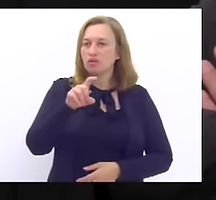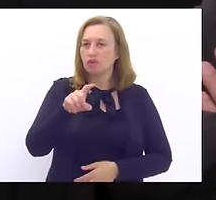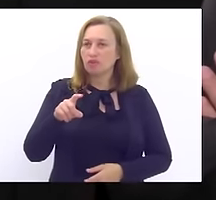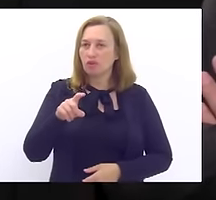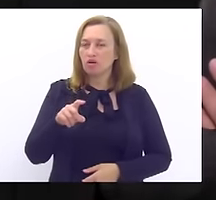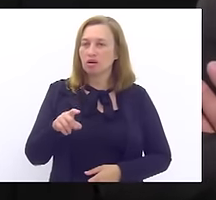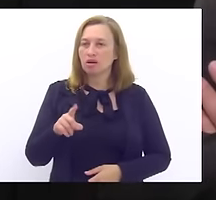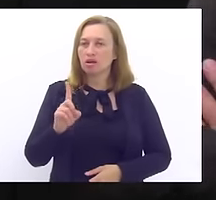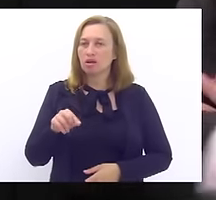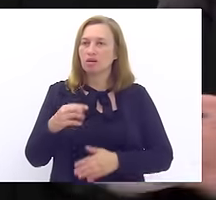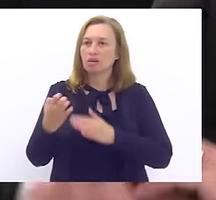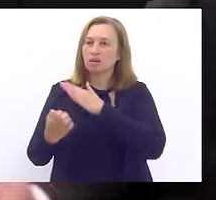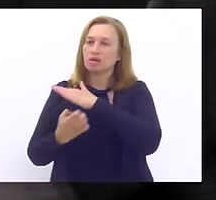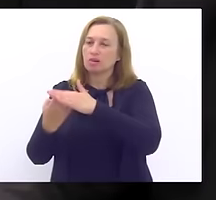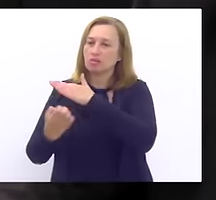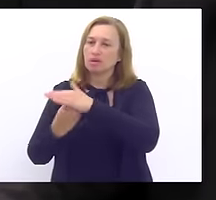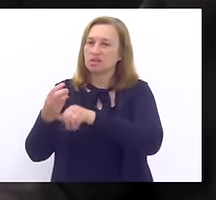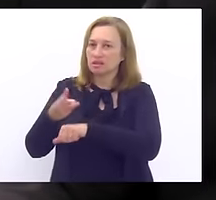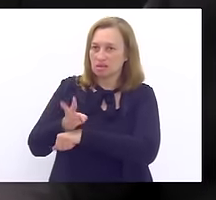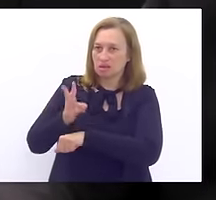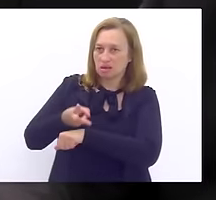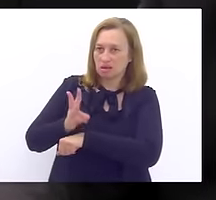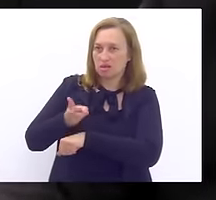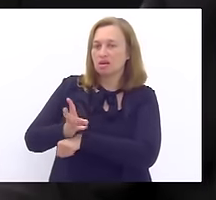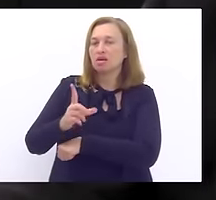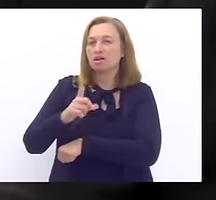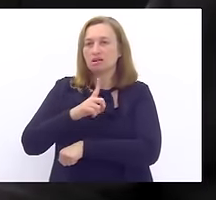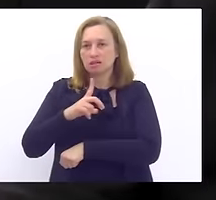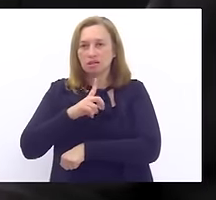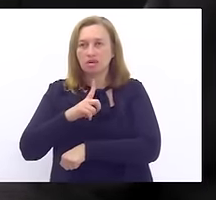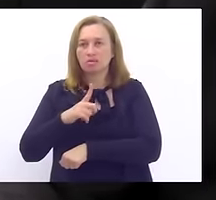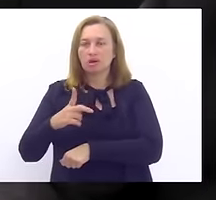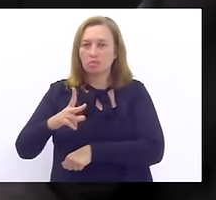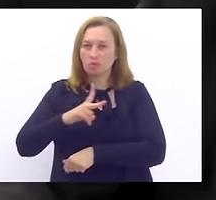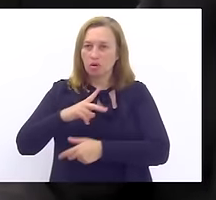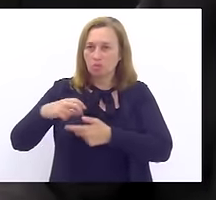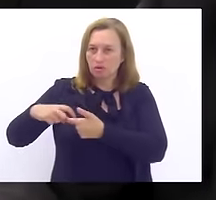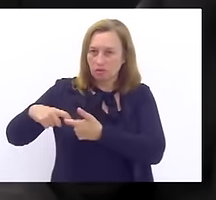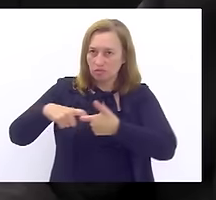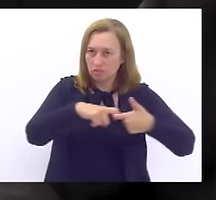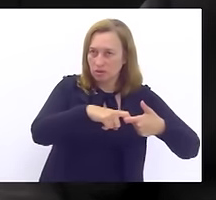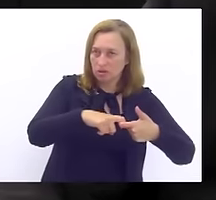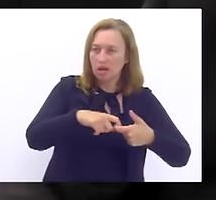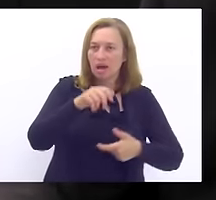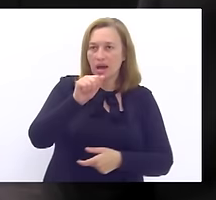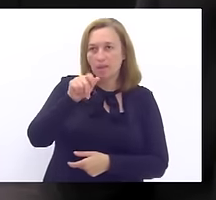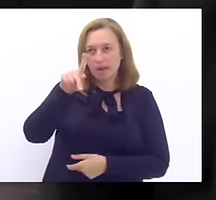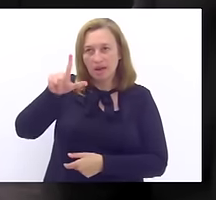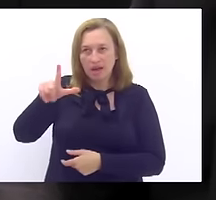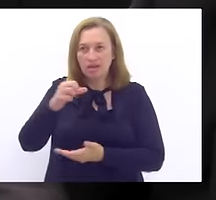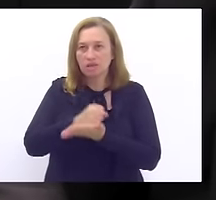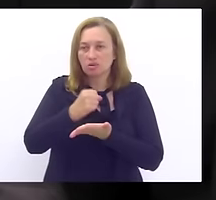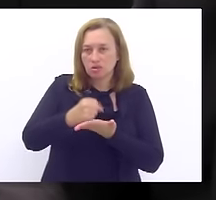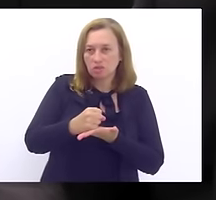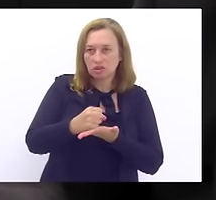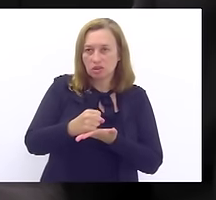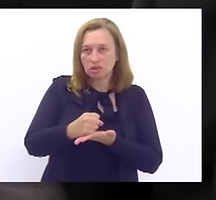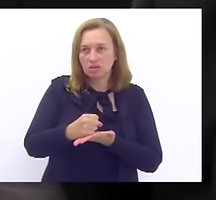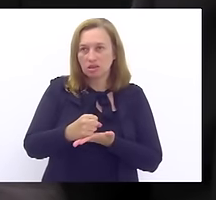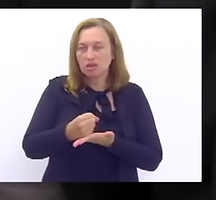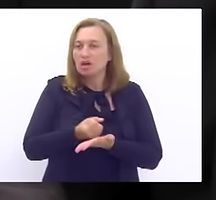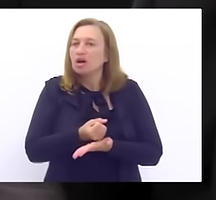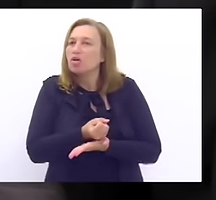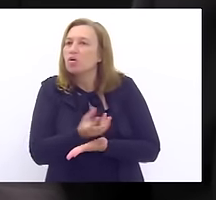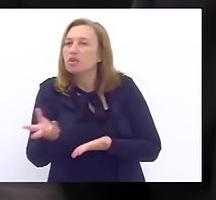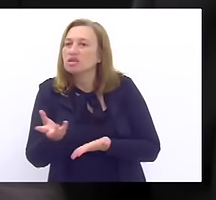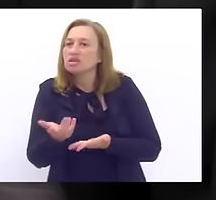prestadora de serviço tá então nós temos a nossa Frota própria de reboque a pele tem um contrato conosco que é sobre demanda de serviço